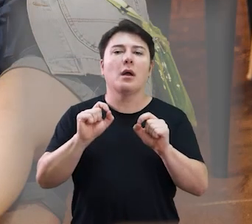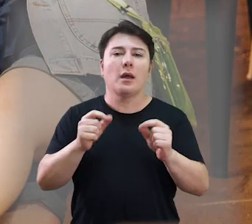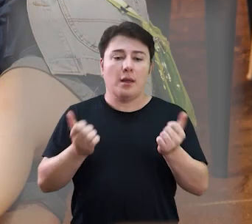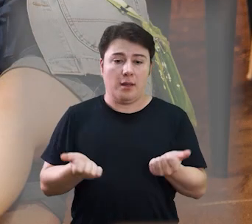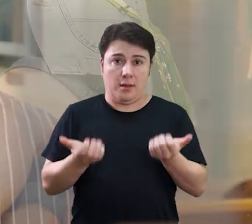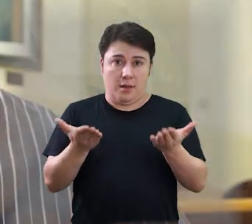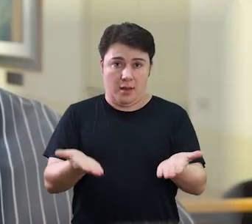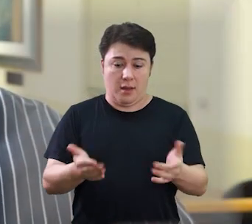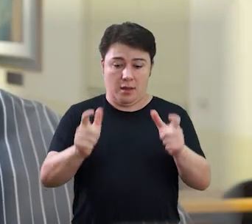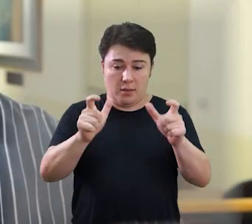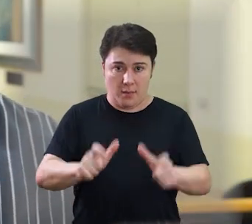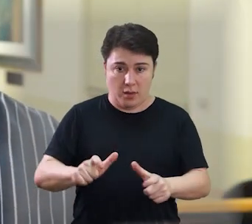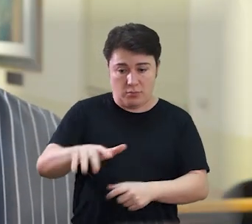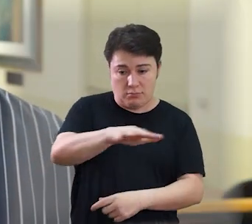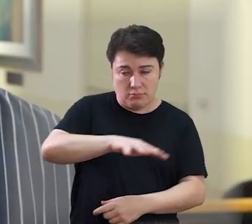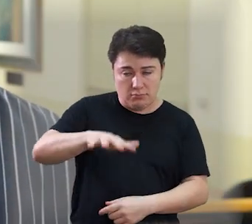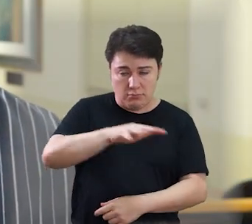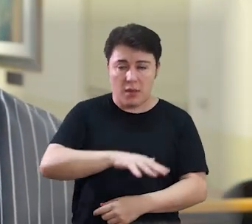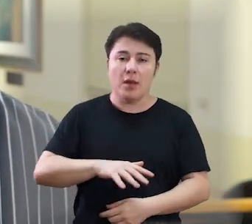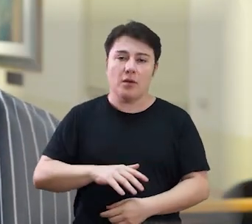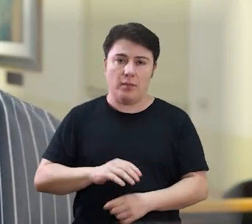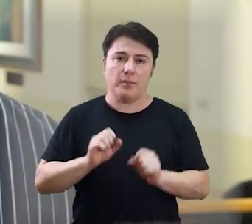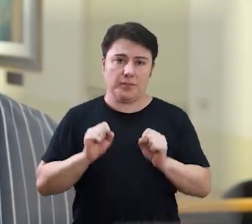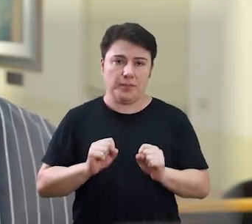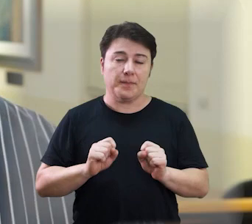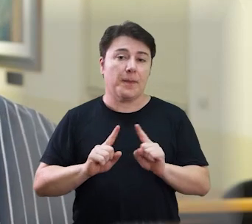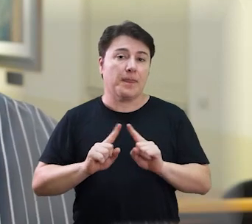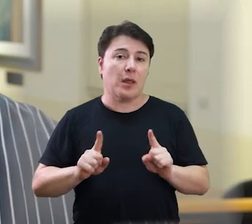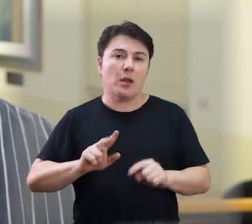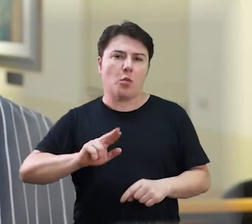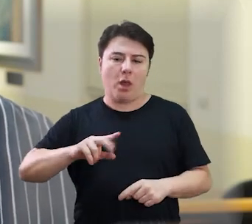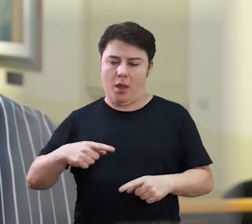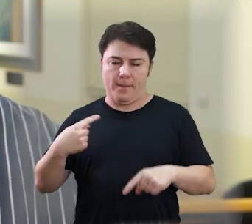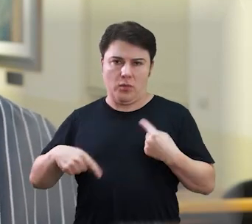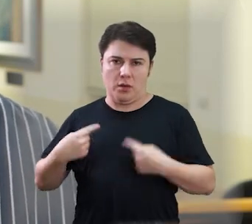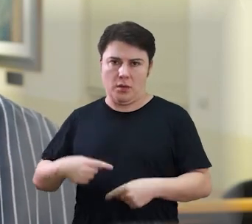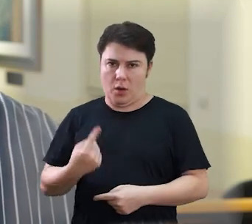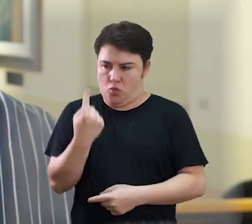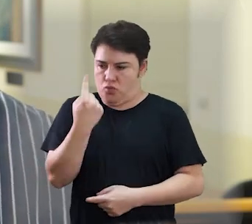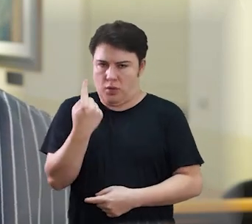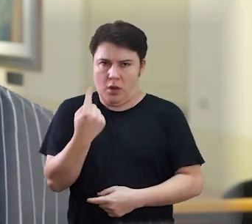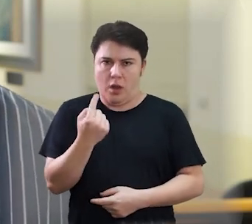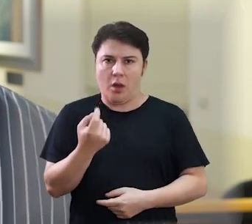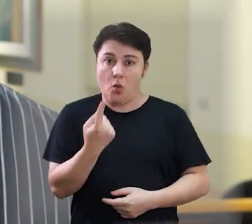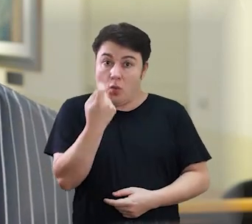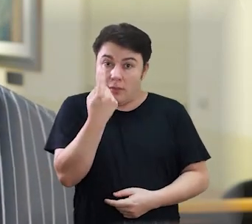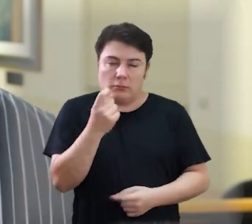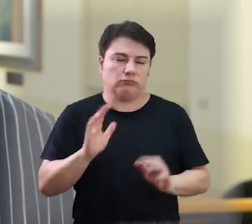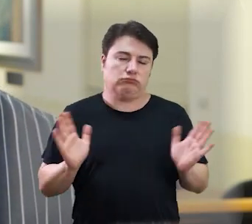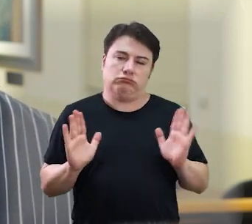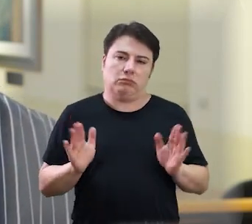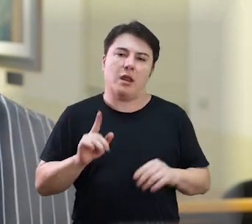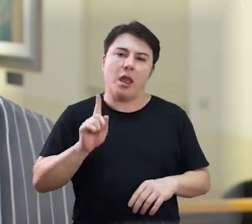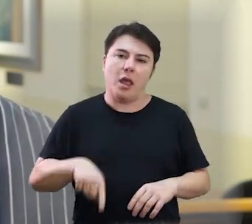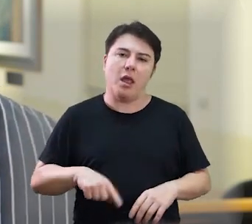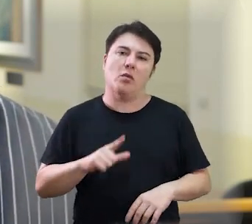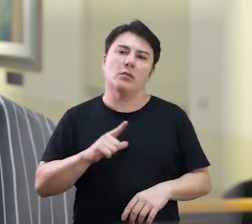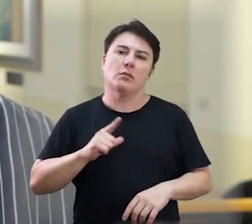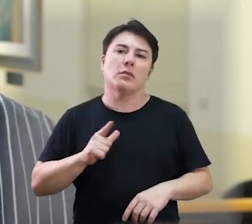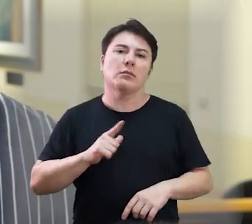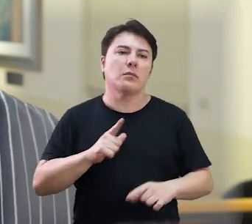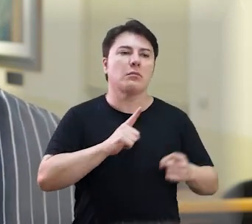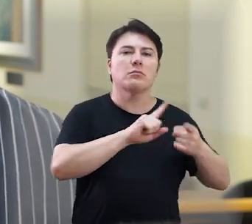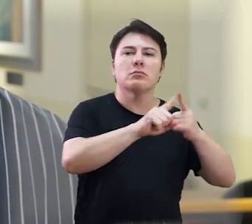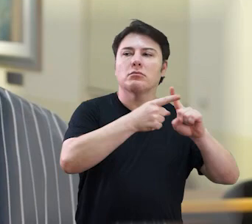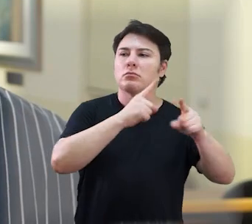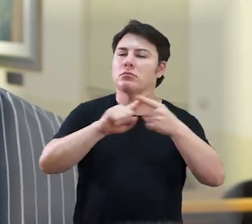o uso daquele espaço aconteça. Então não é uma política específica, uma única política, é uma articulação de ações